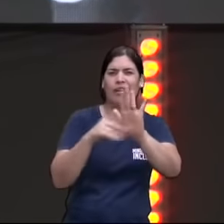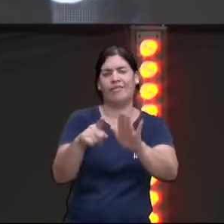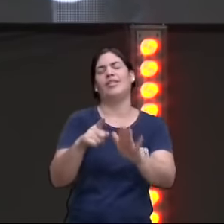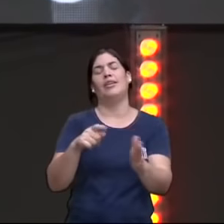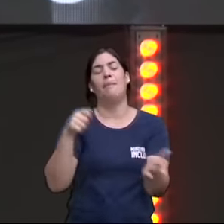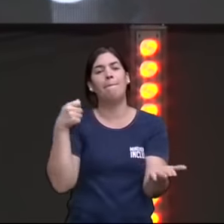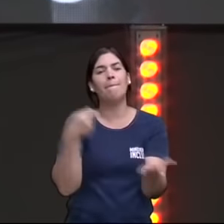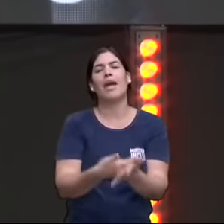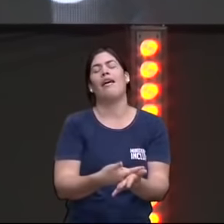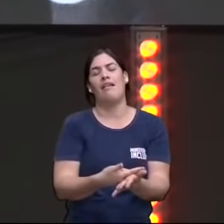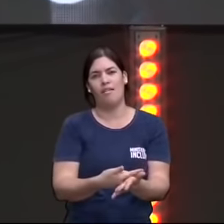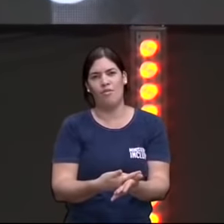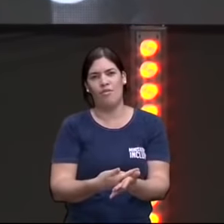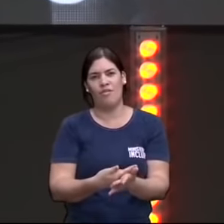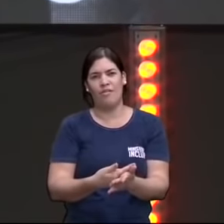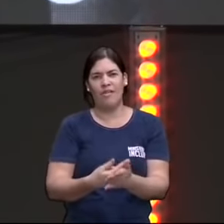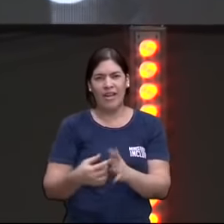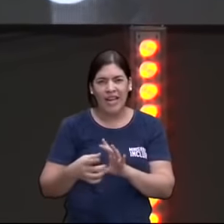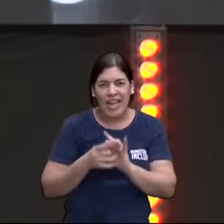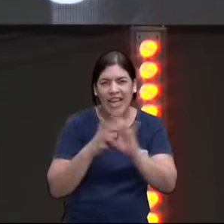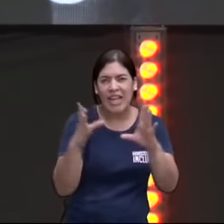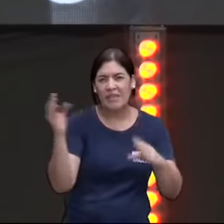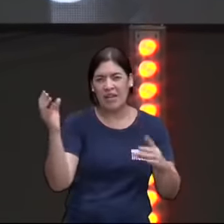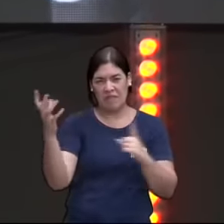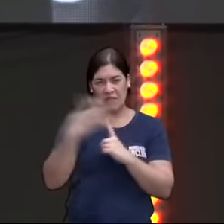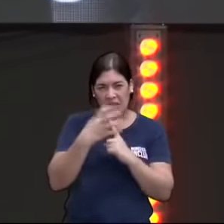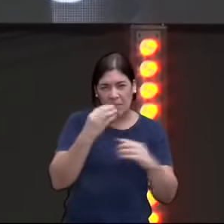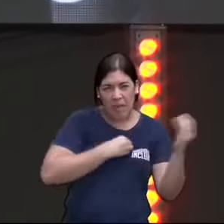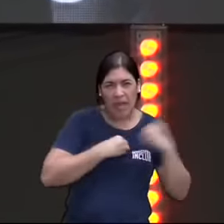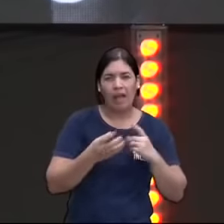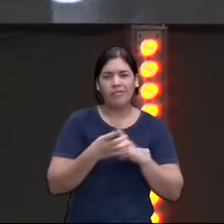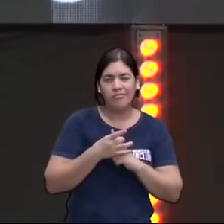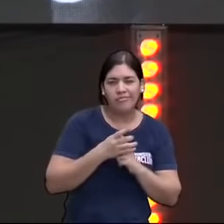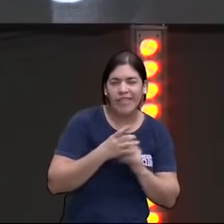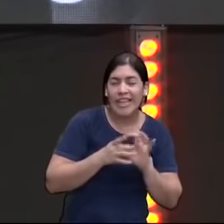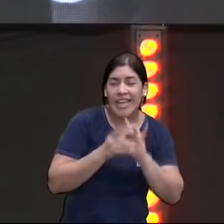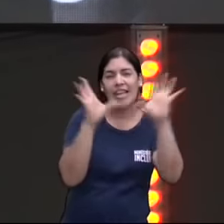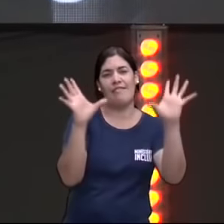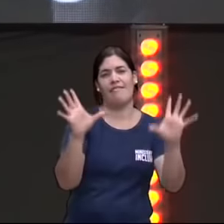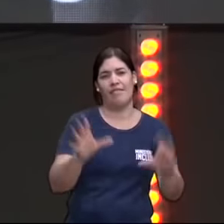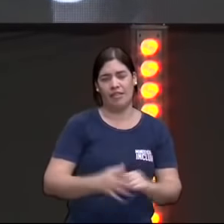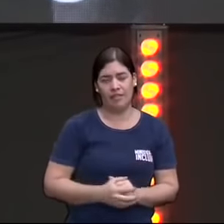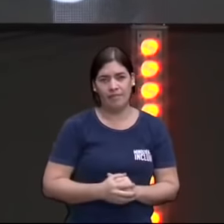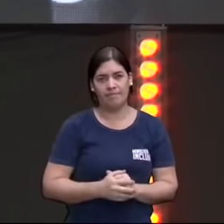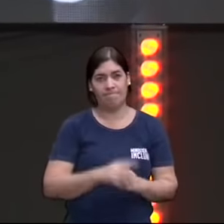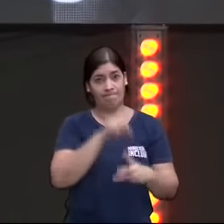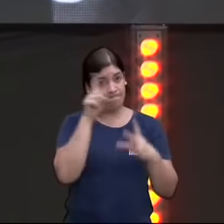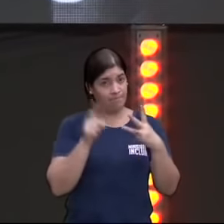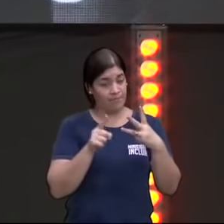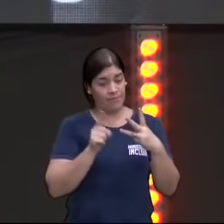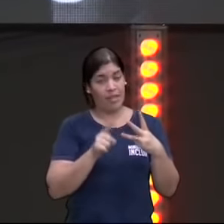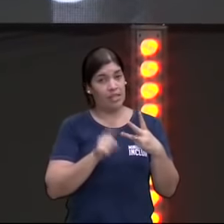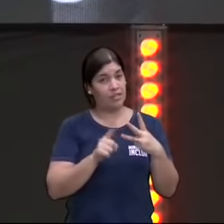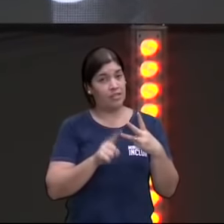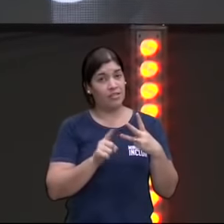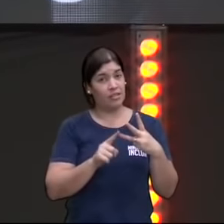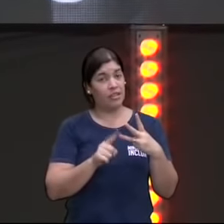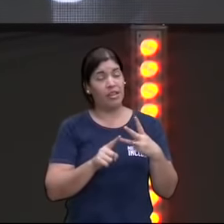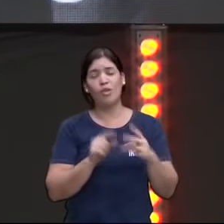pecado. E eu vou demonstrar todo o meu amor pela sua vida. Em terceiro e último lugar, por que